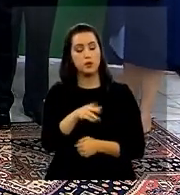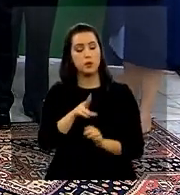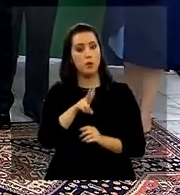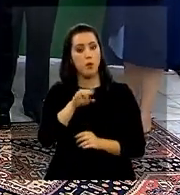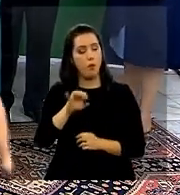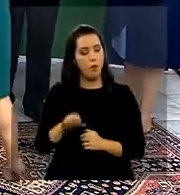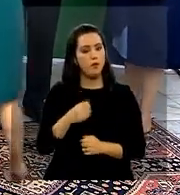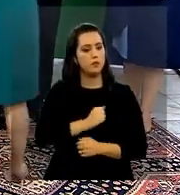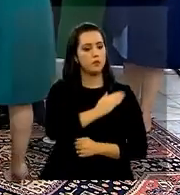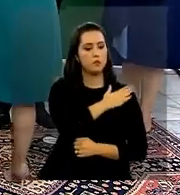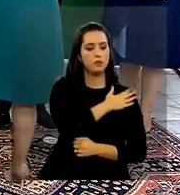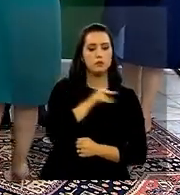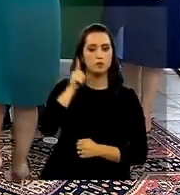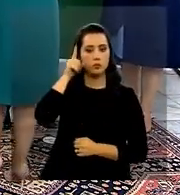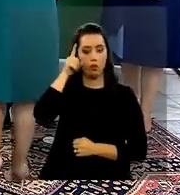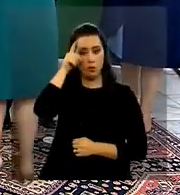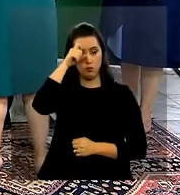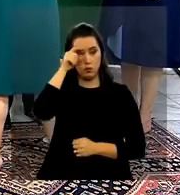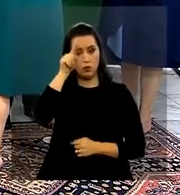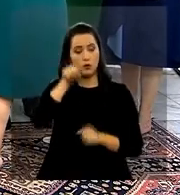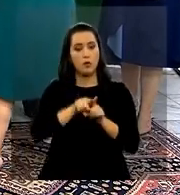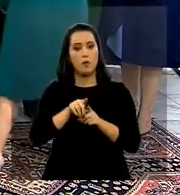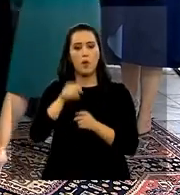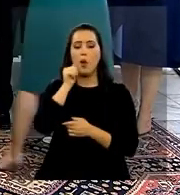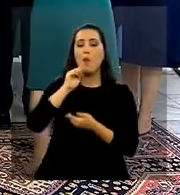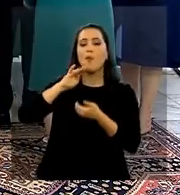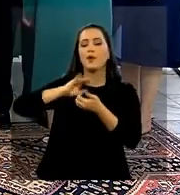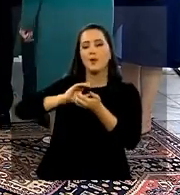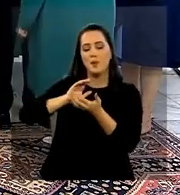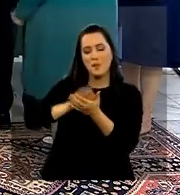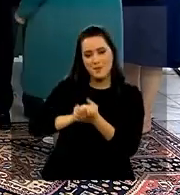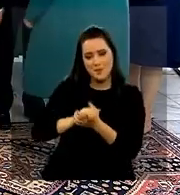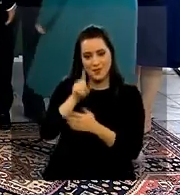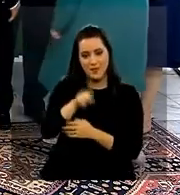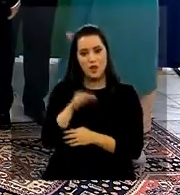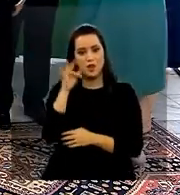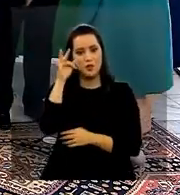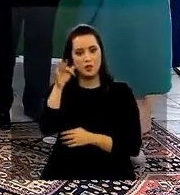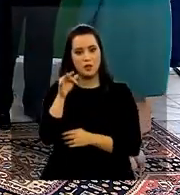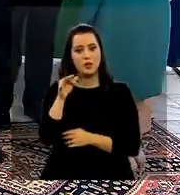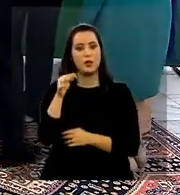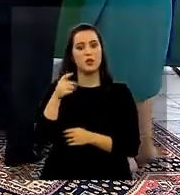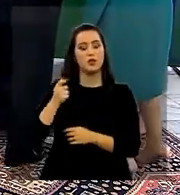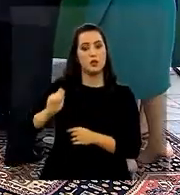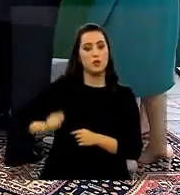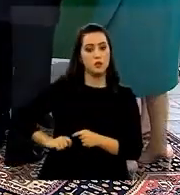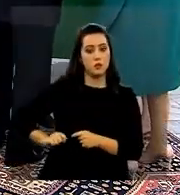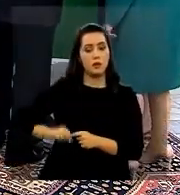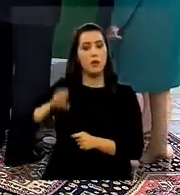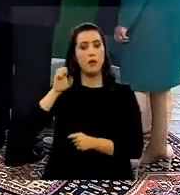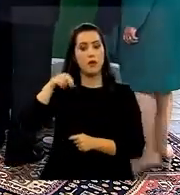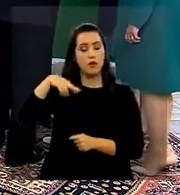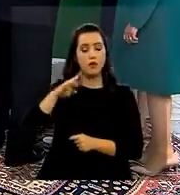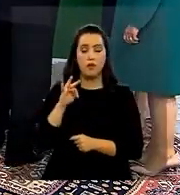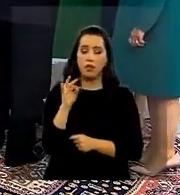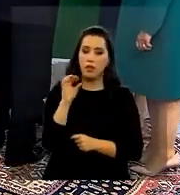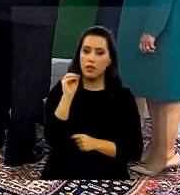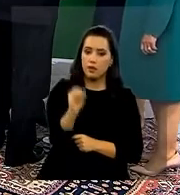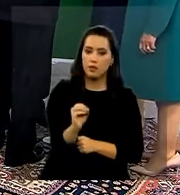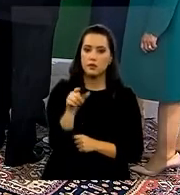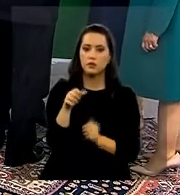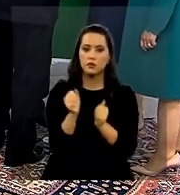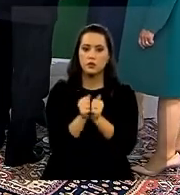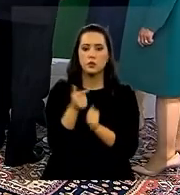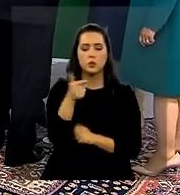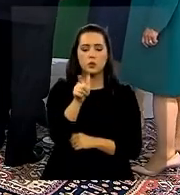Paula Mourão e o futuro chanceler Ernesto Araújo, que daqui a pouco vai ser empossado junto com